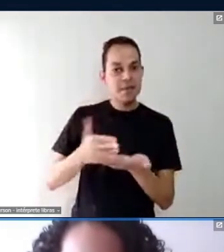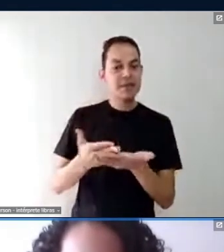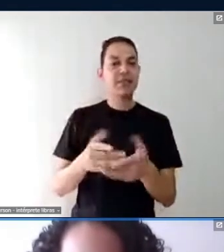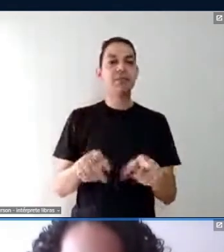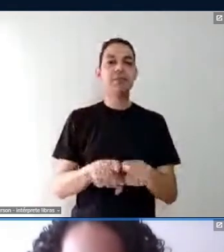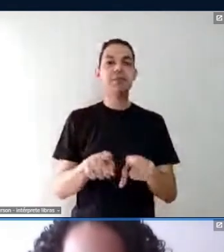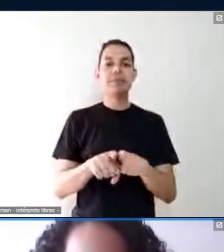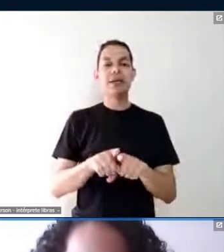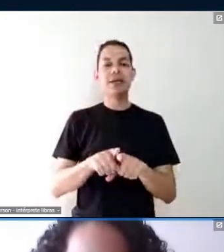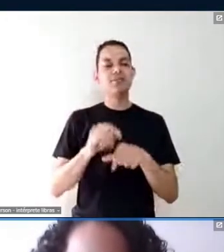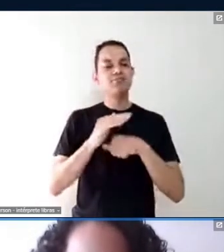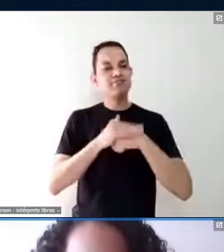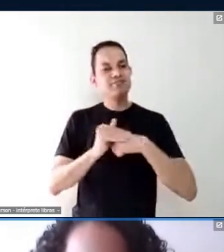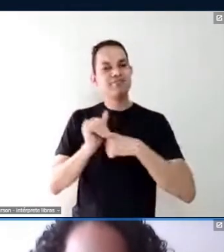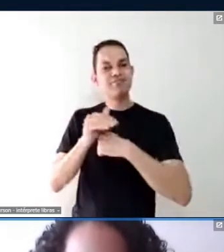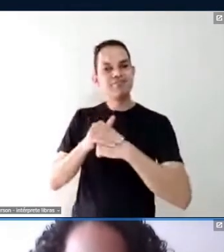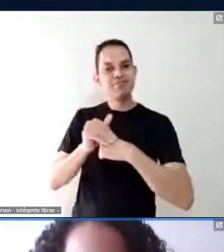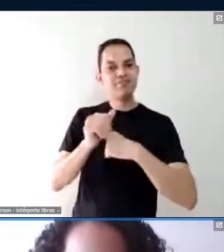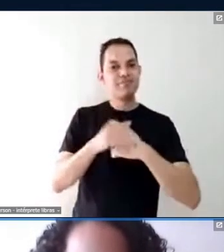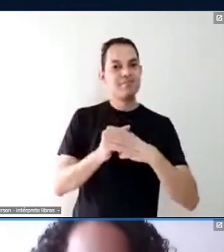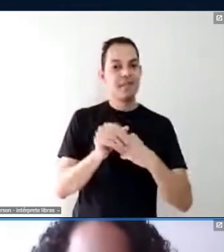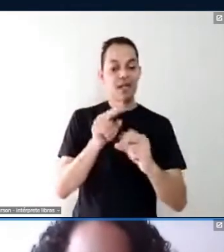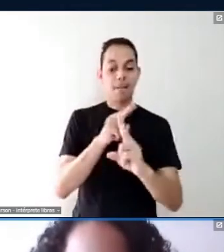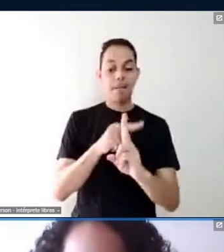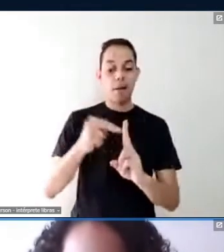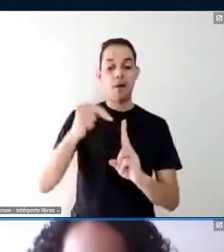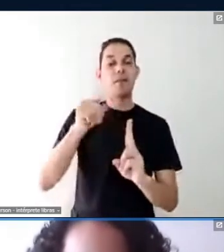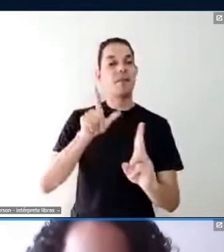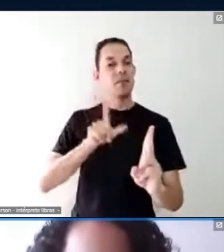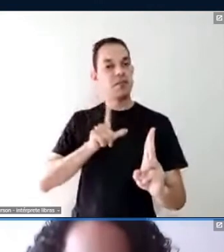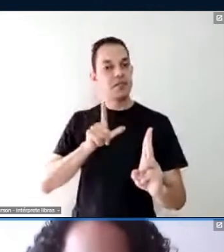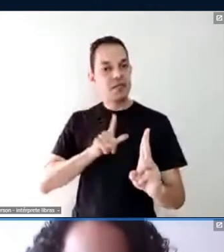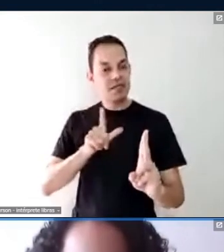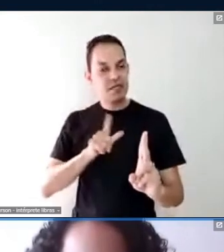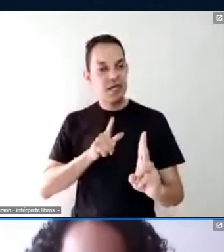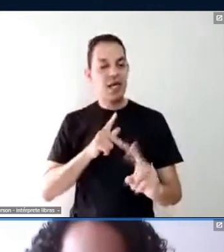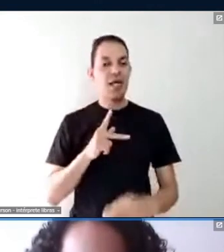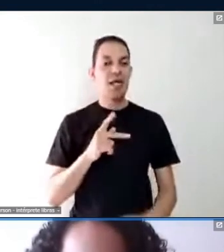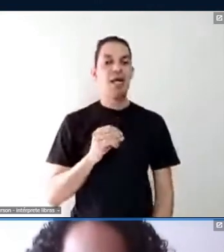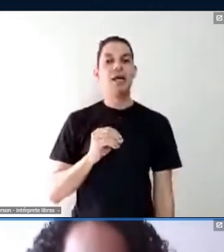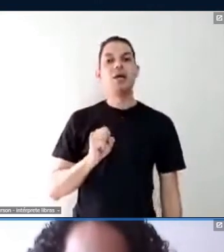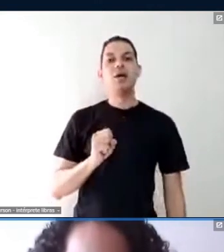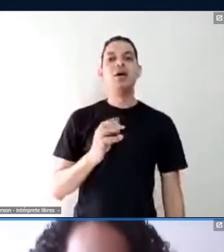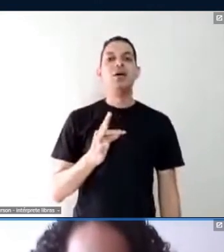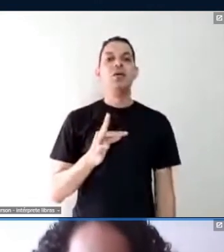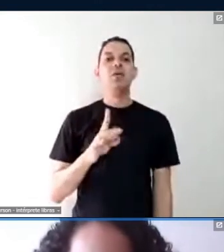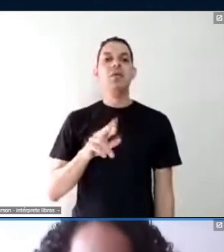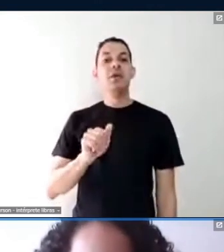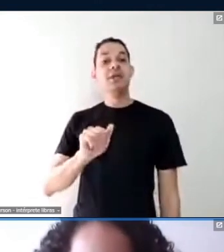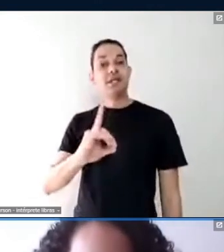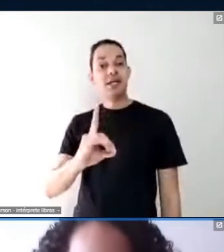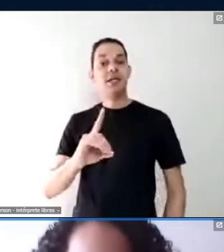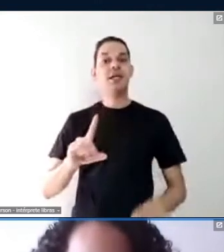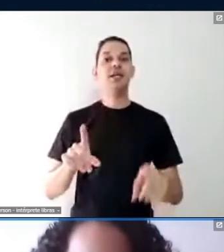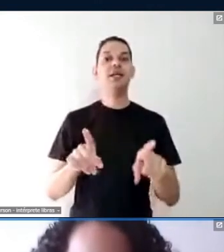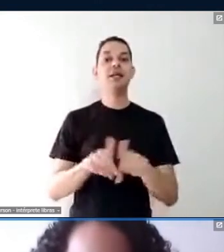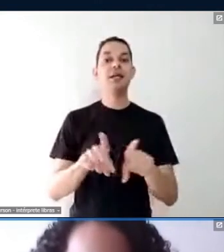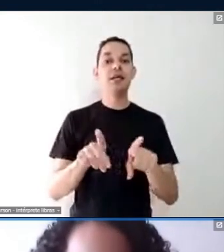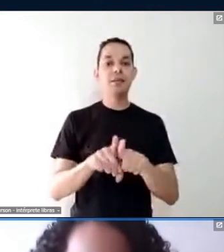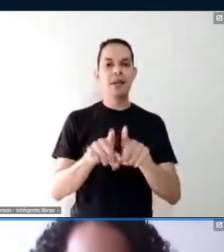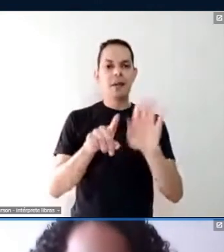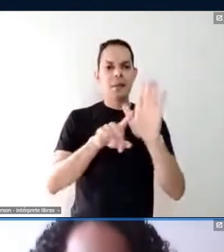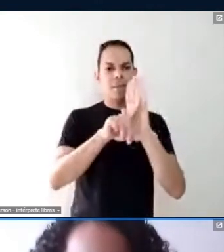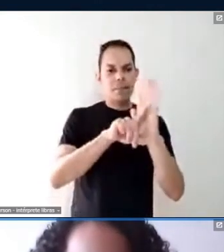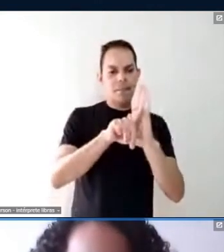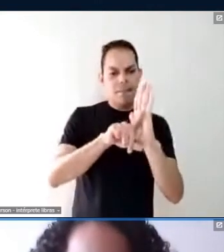carinho muito grande pela UNB, pelo Postrade, e adentrar essas pesquisas